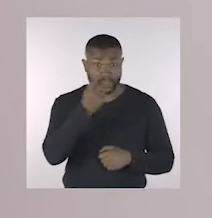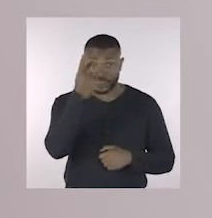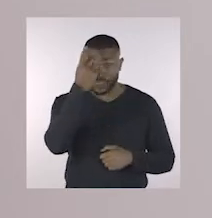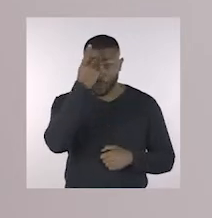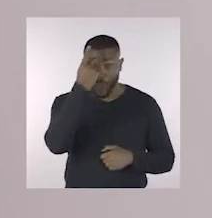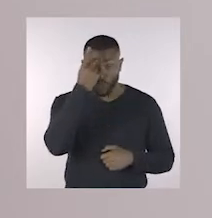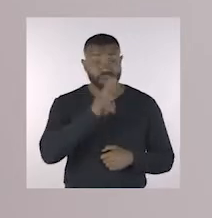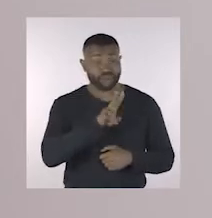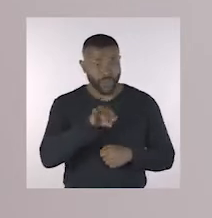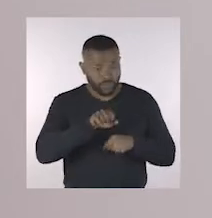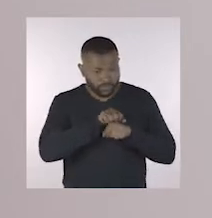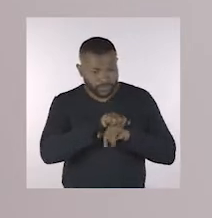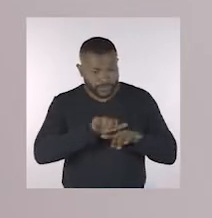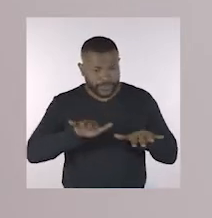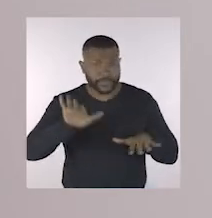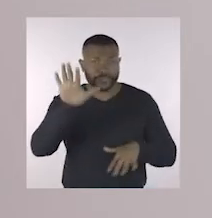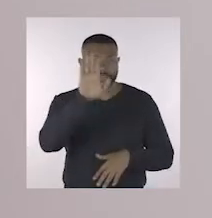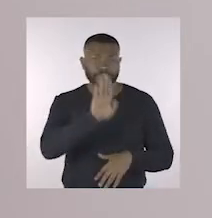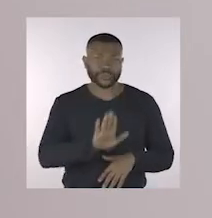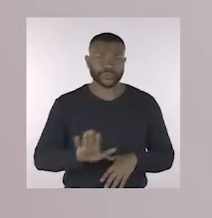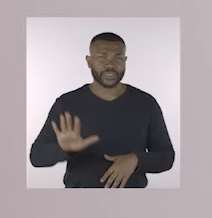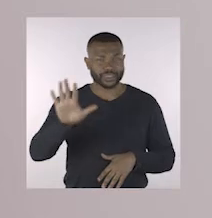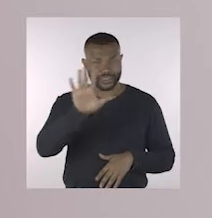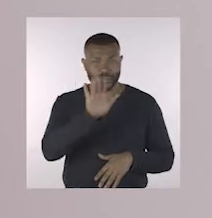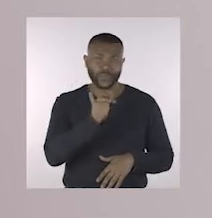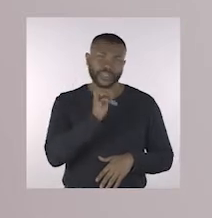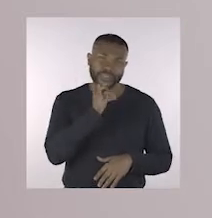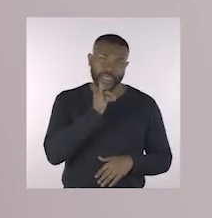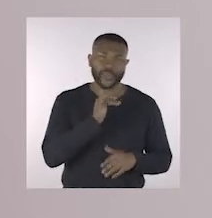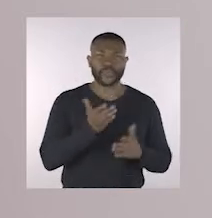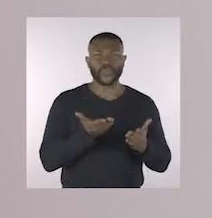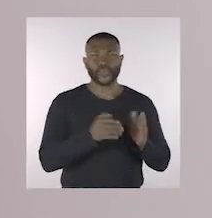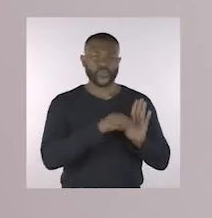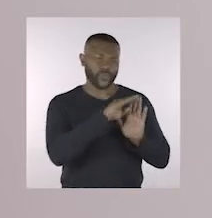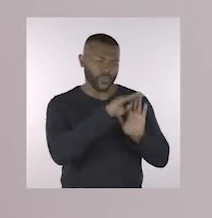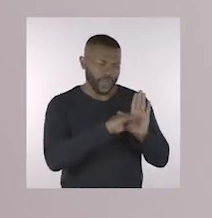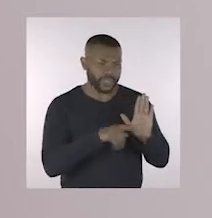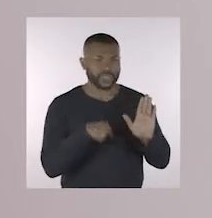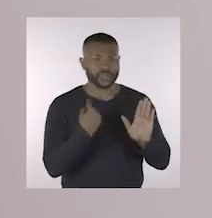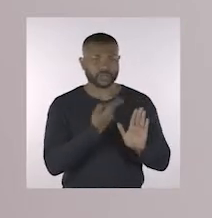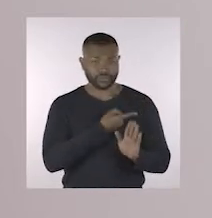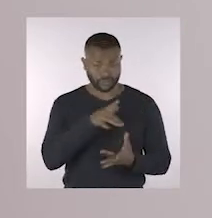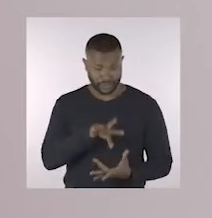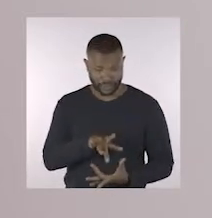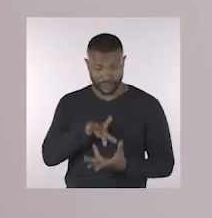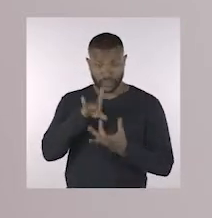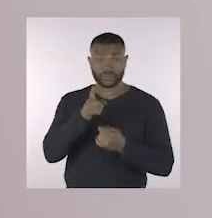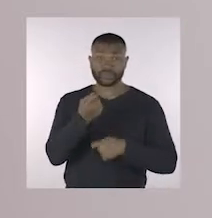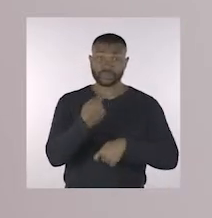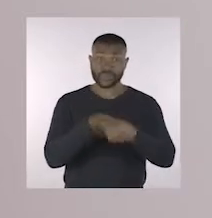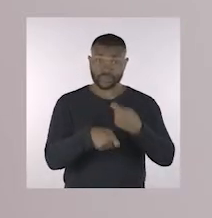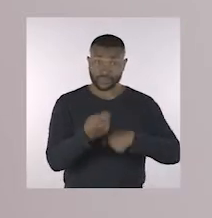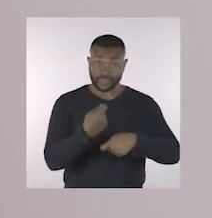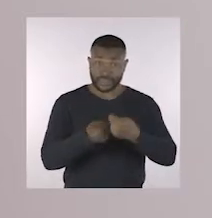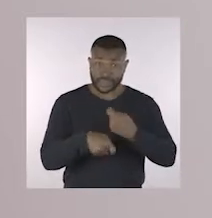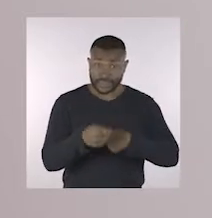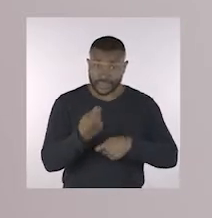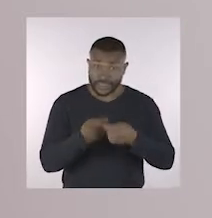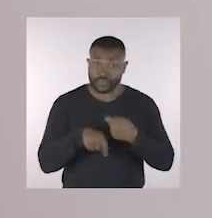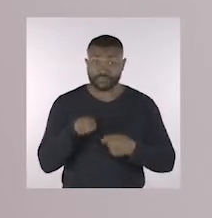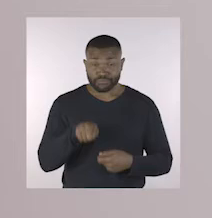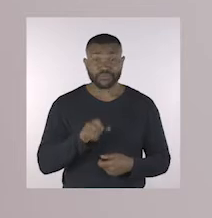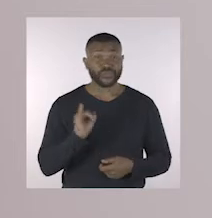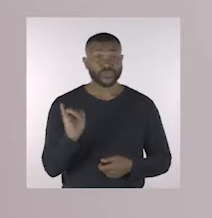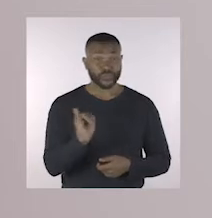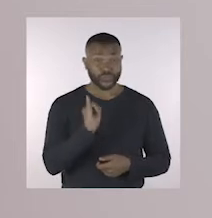aqui vai repercutir no Brasil inteiro na seja medidas assim que a gente democratize administração